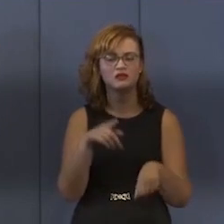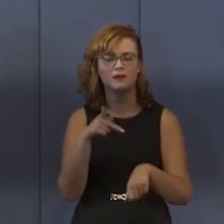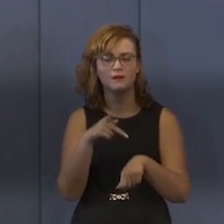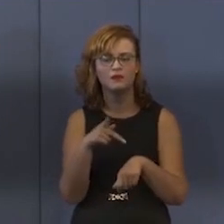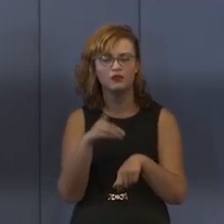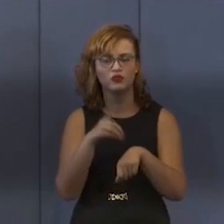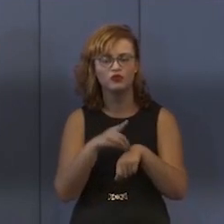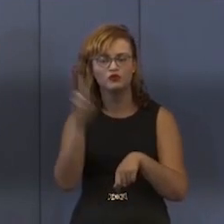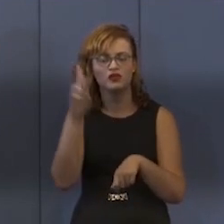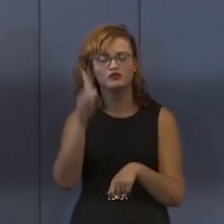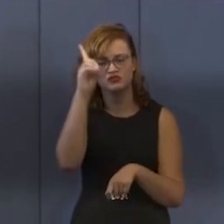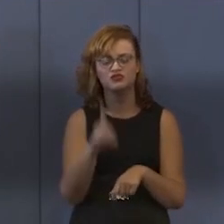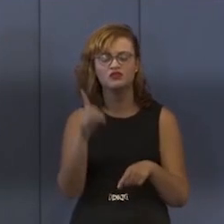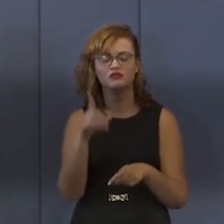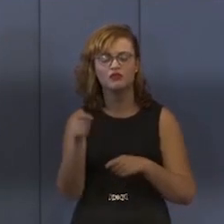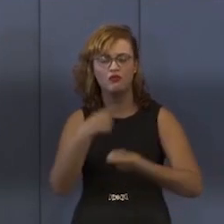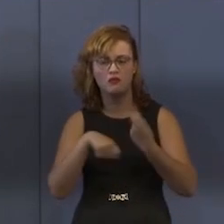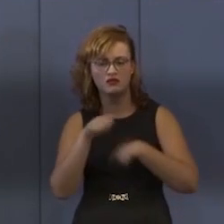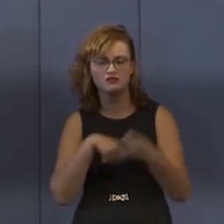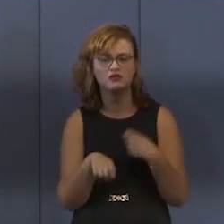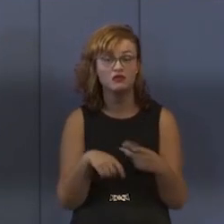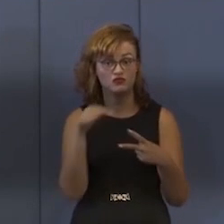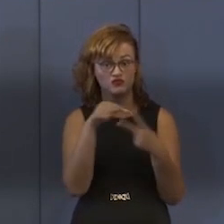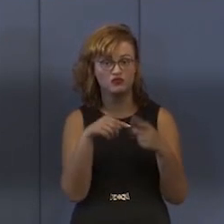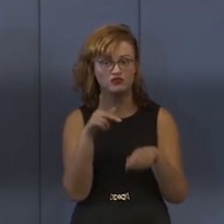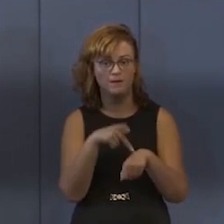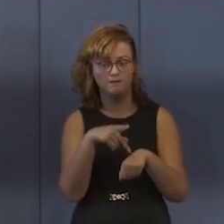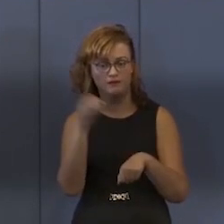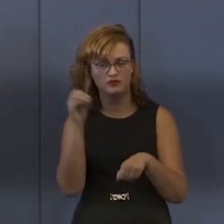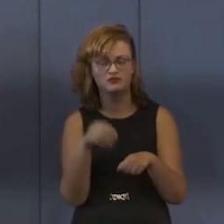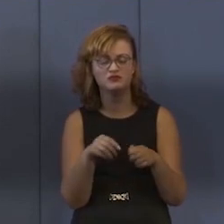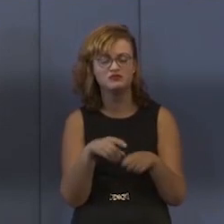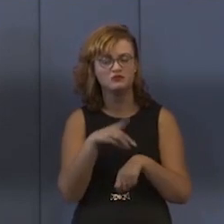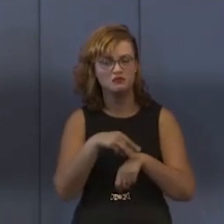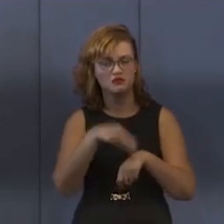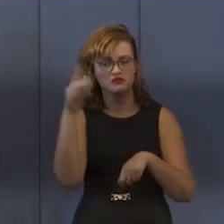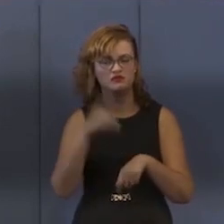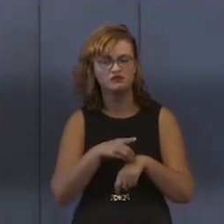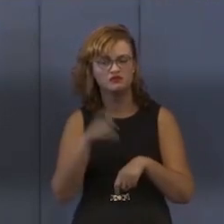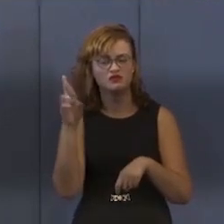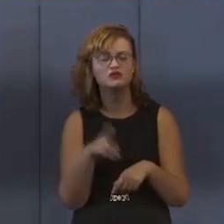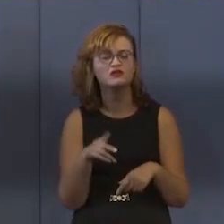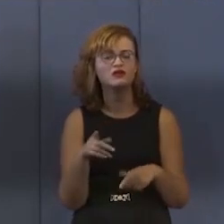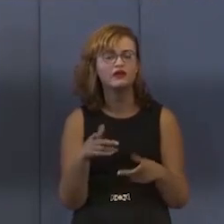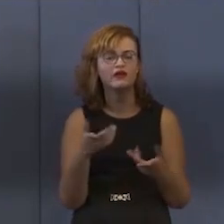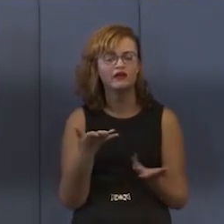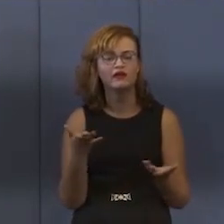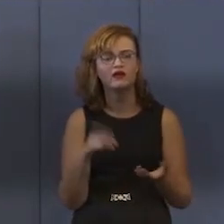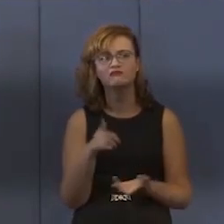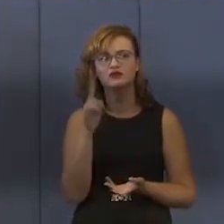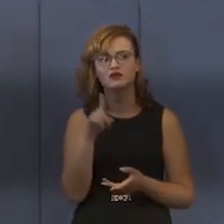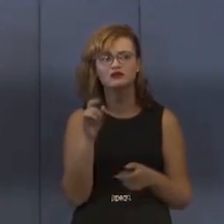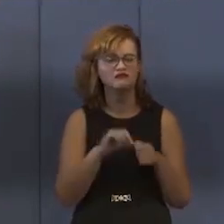doutorado em Direito Comercial, nos dois casos, com magna cum laude, enfim, ele teve,